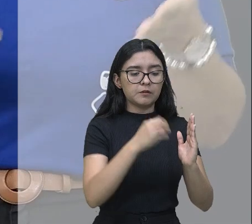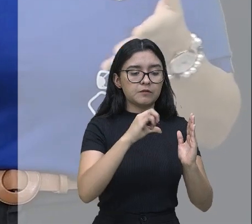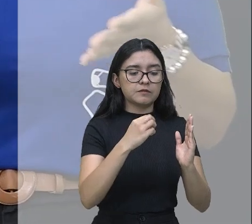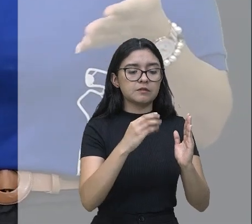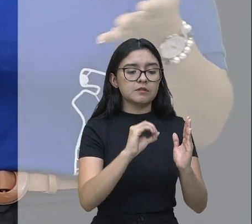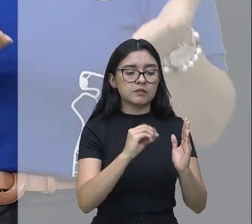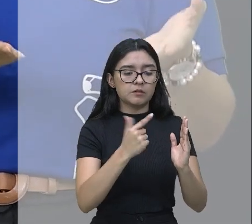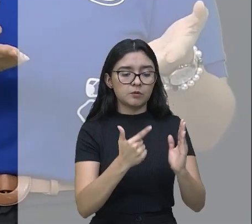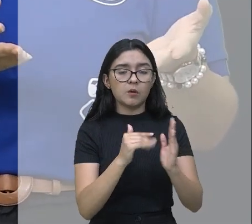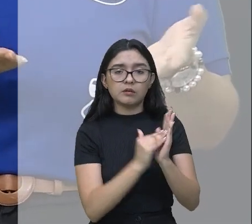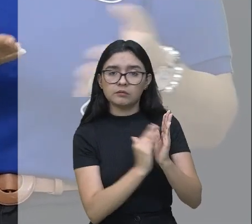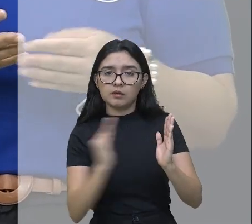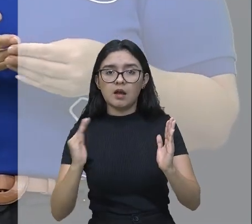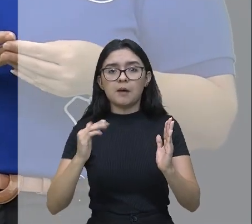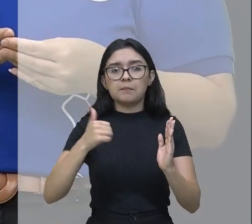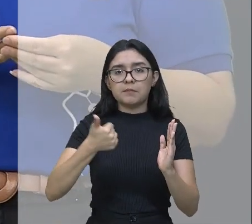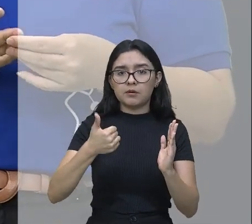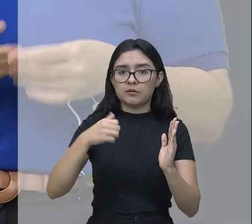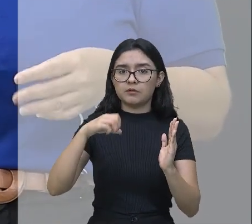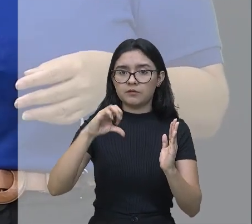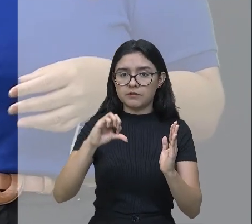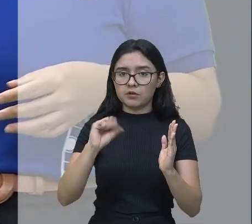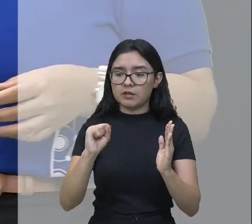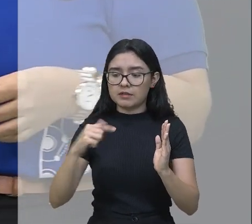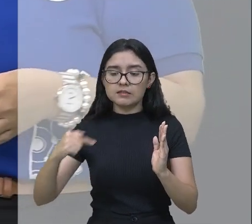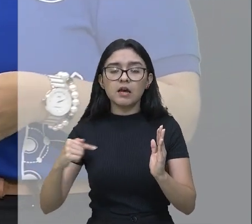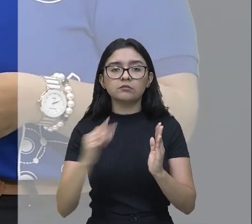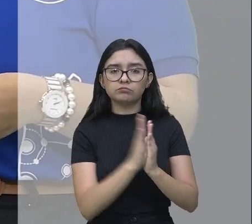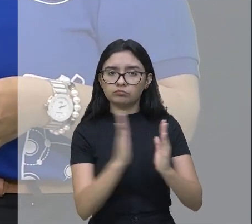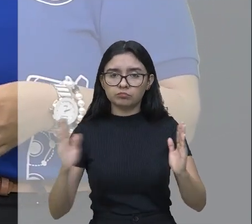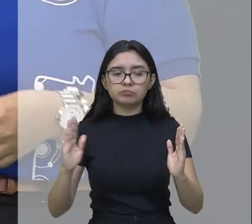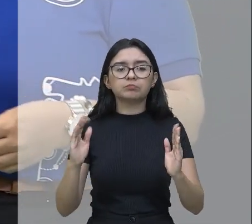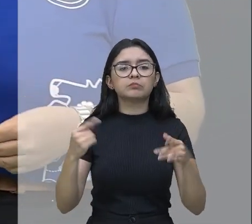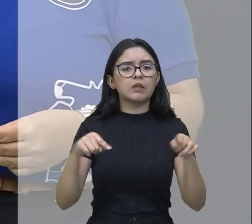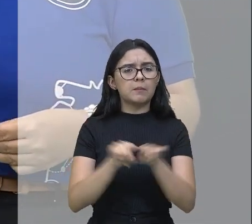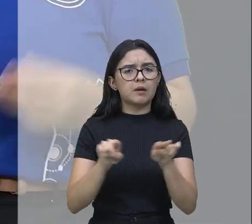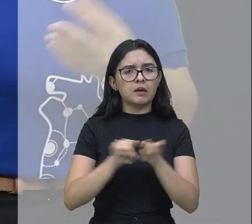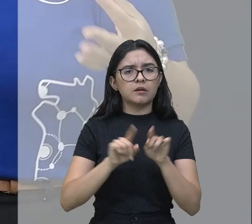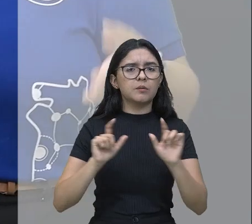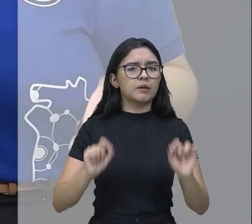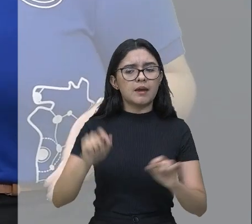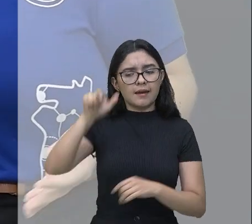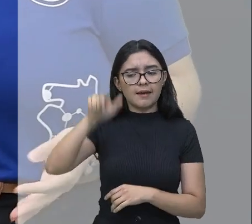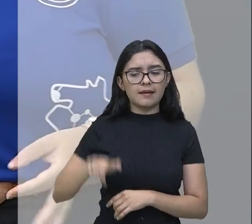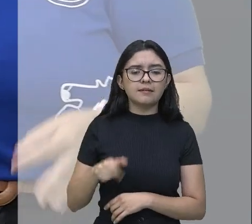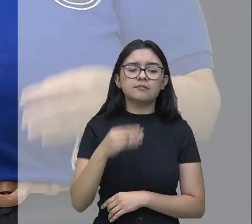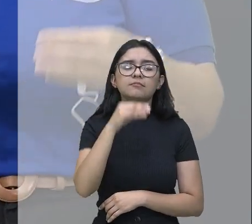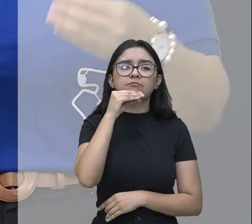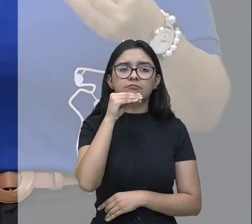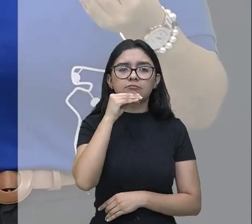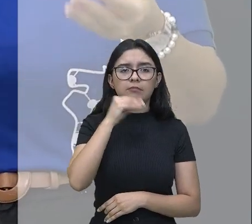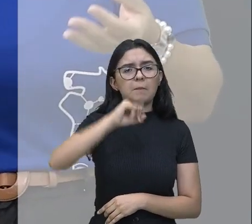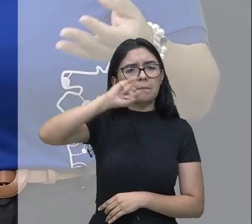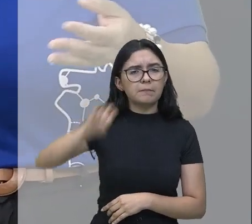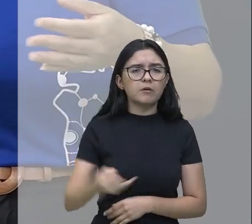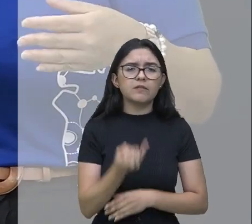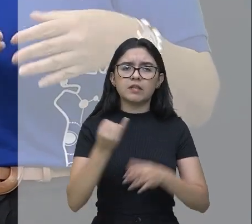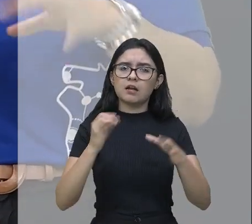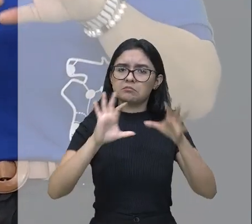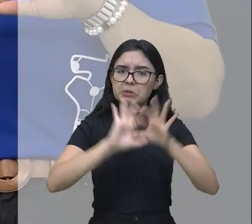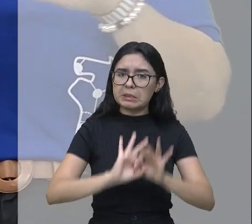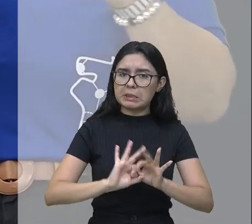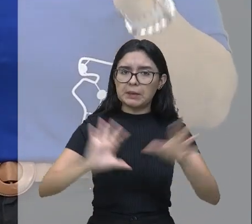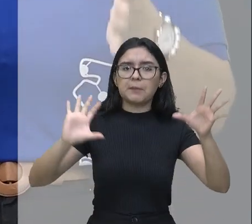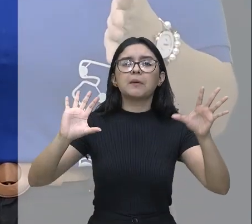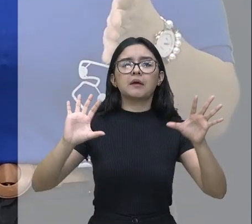e 1987, né, e ele usufruiu de uma liberdade maior do